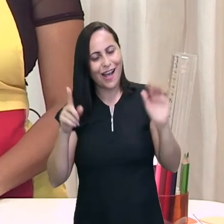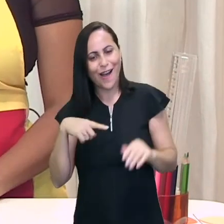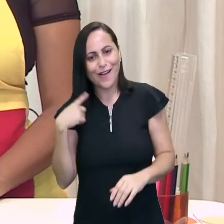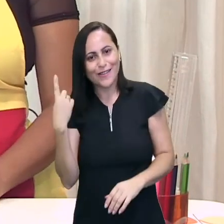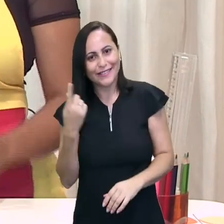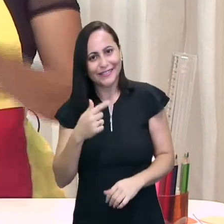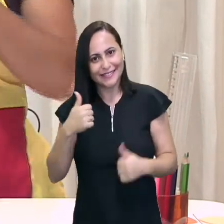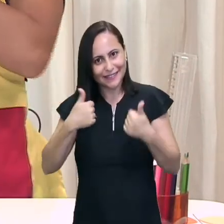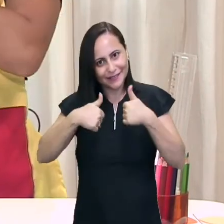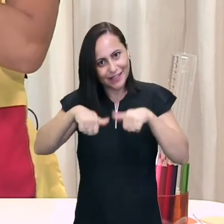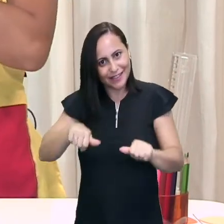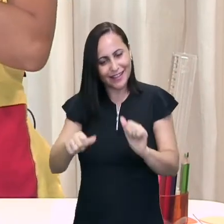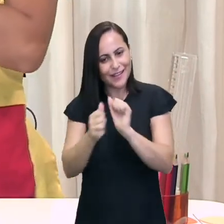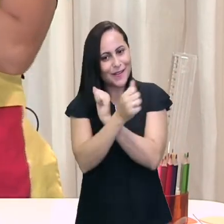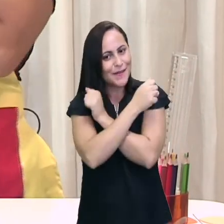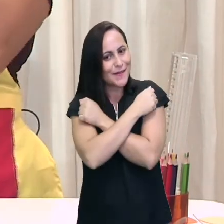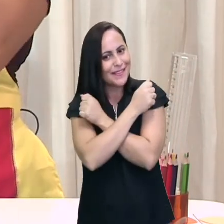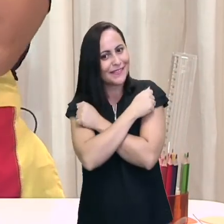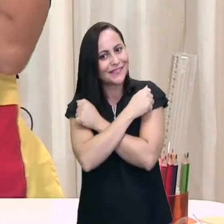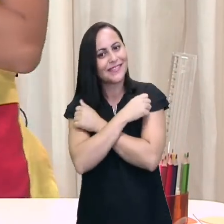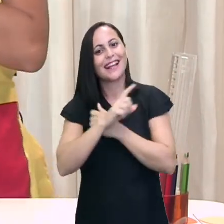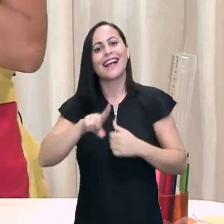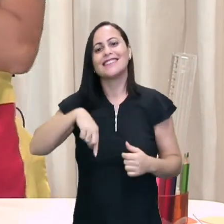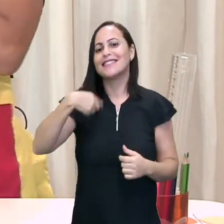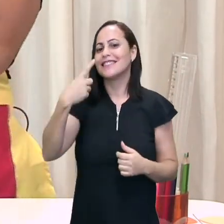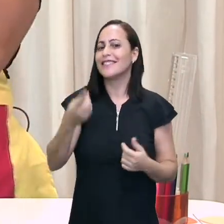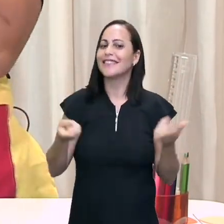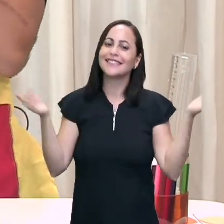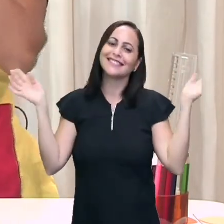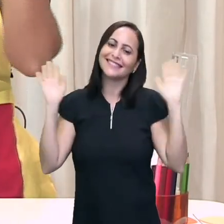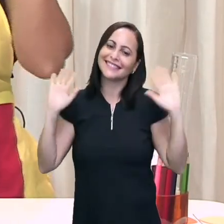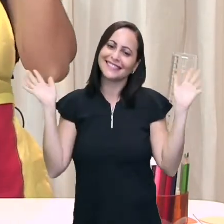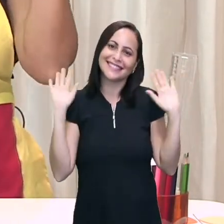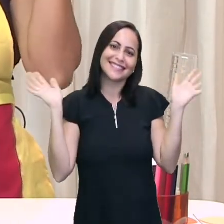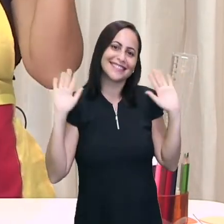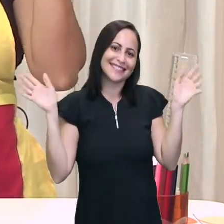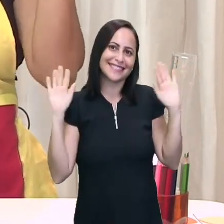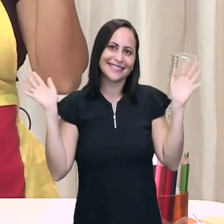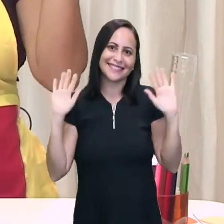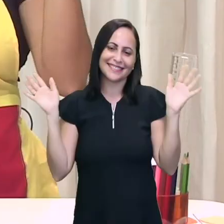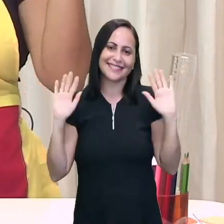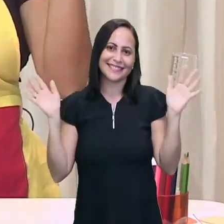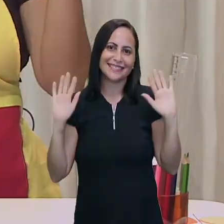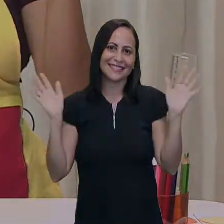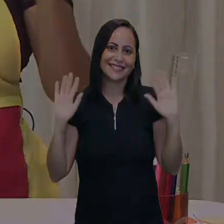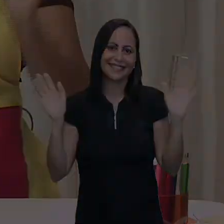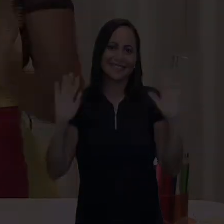grande abraço. Até a próxima. Tchau, crianças.